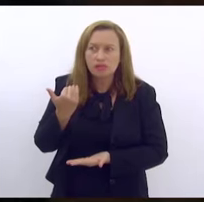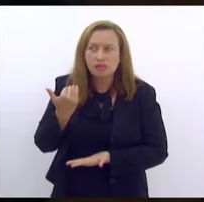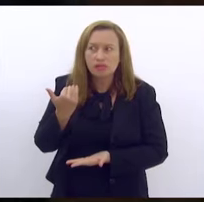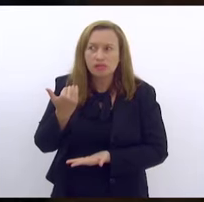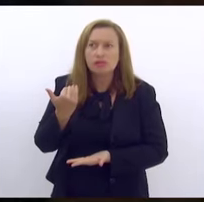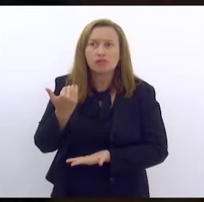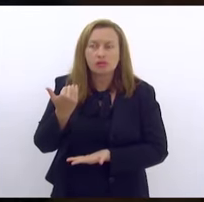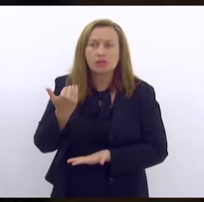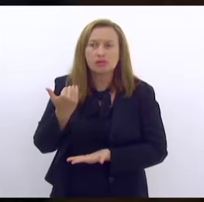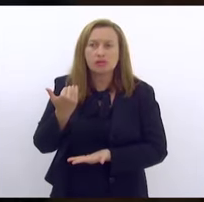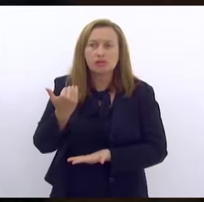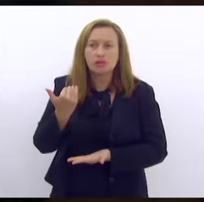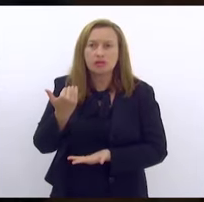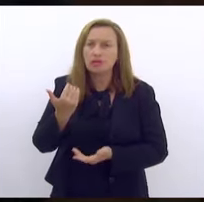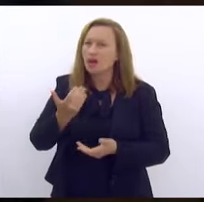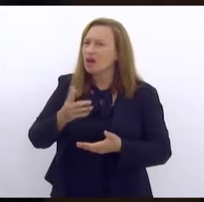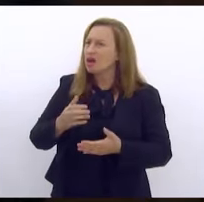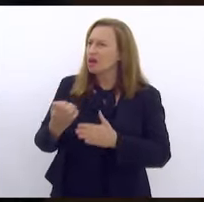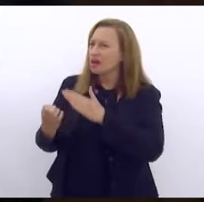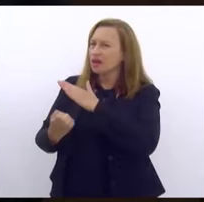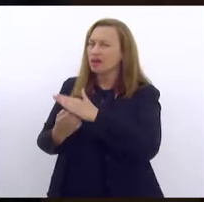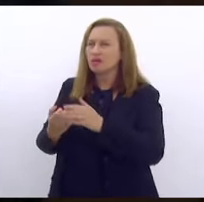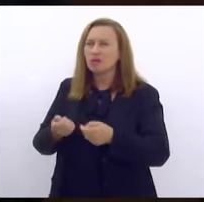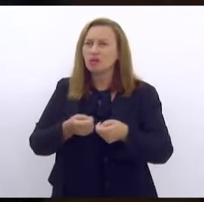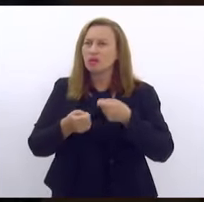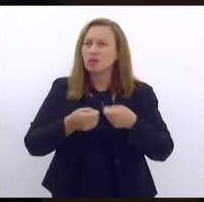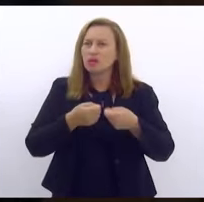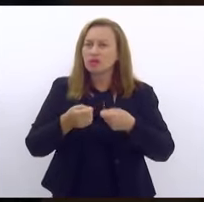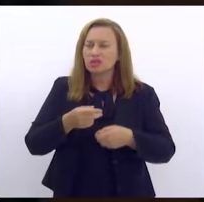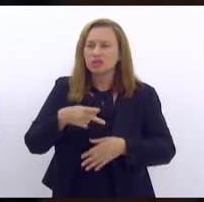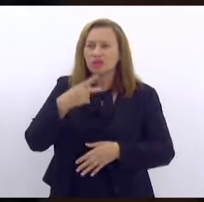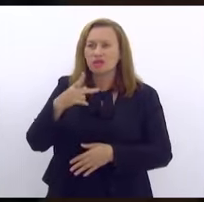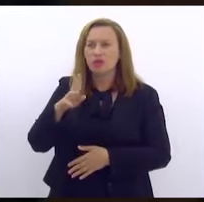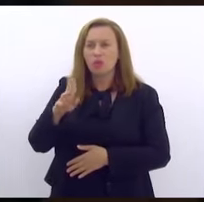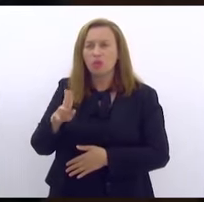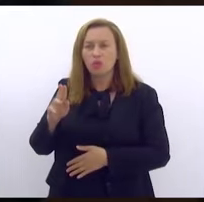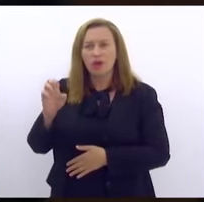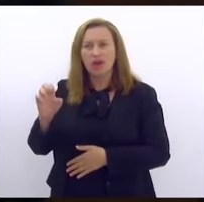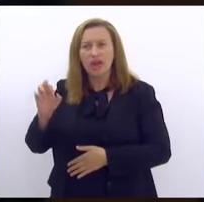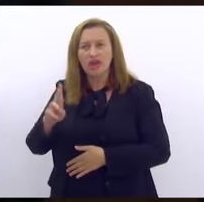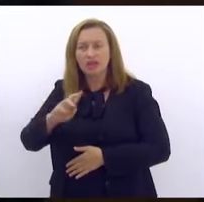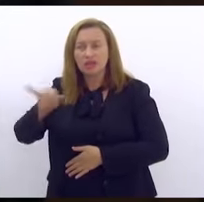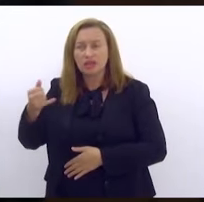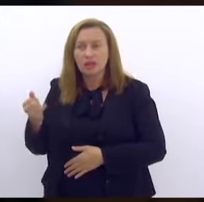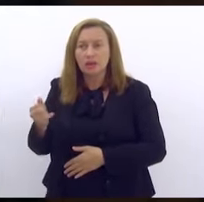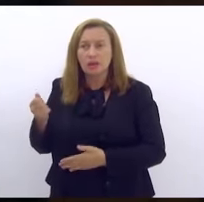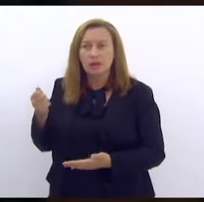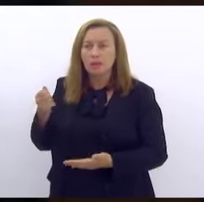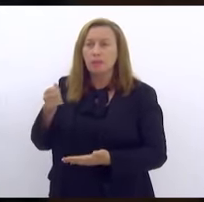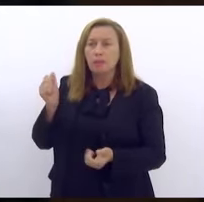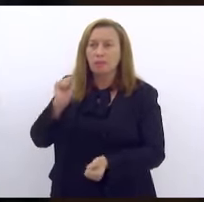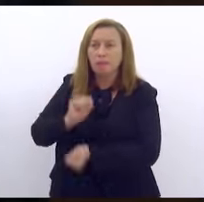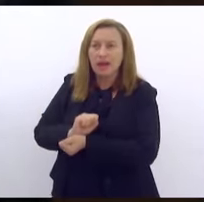Inacreditavelmente, a Controladoria está dizendo para a UERJ parar de pagar mortos.